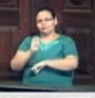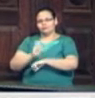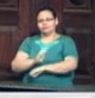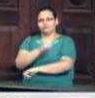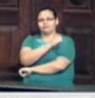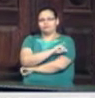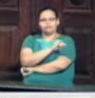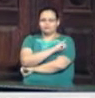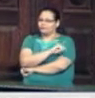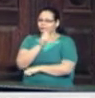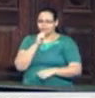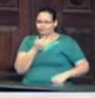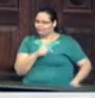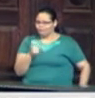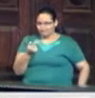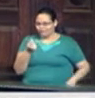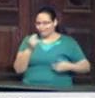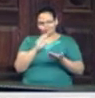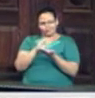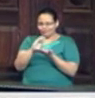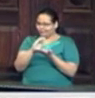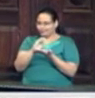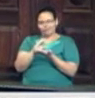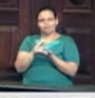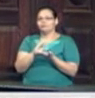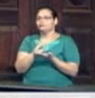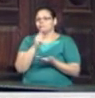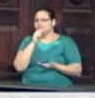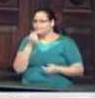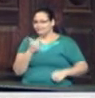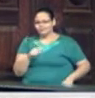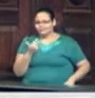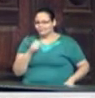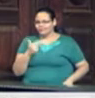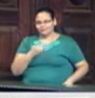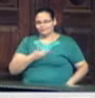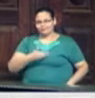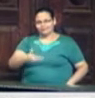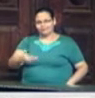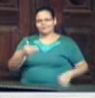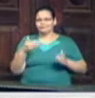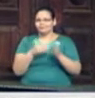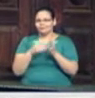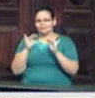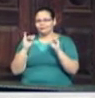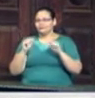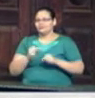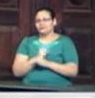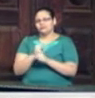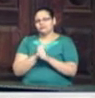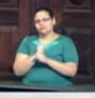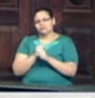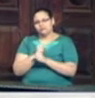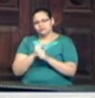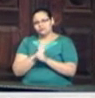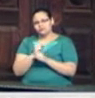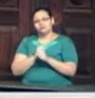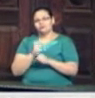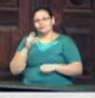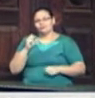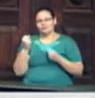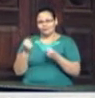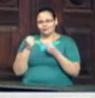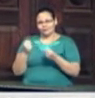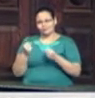de Janeiro não tem recursos em caixa para atravessar até o final do ano. Segundo o Poder